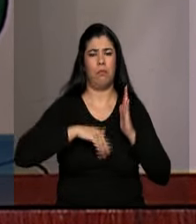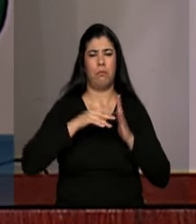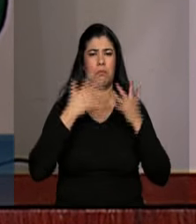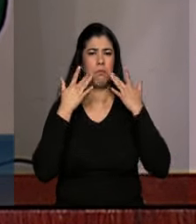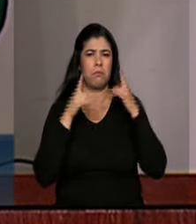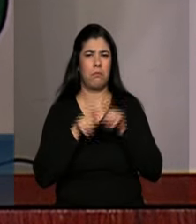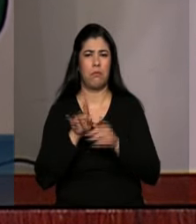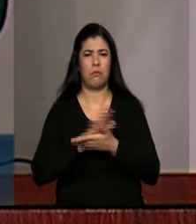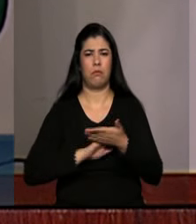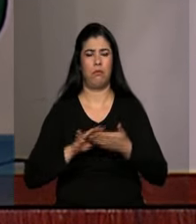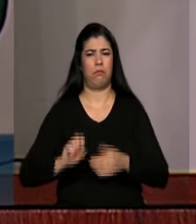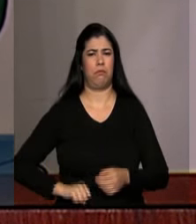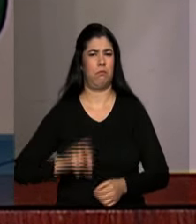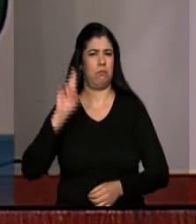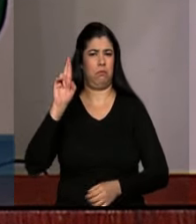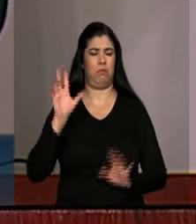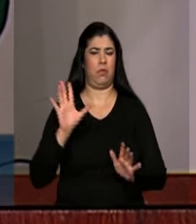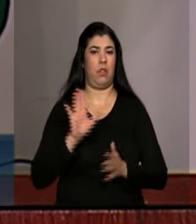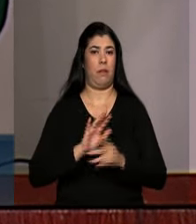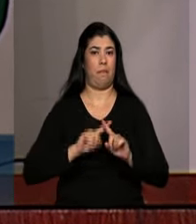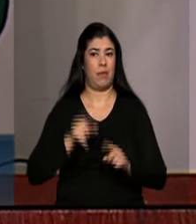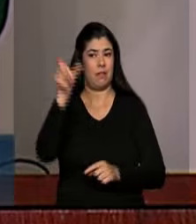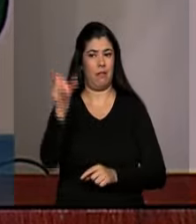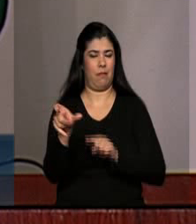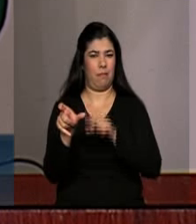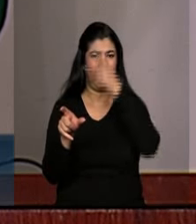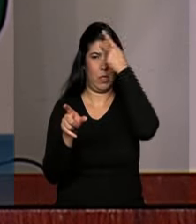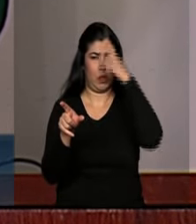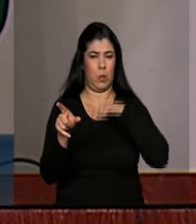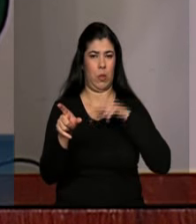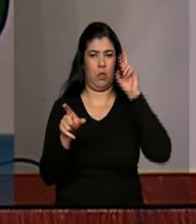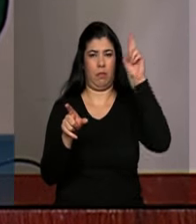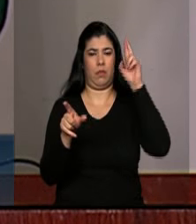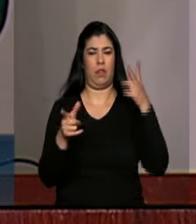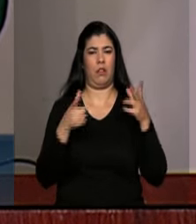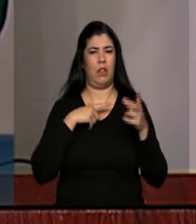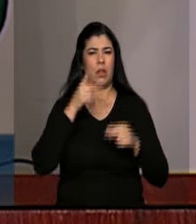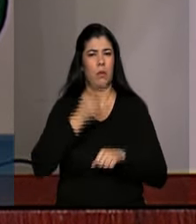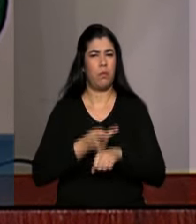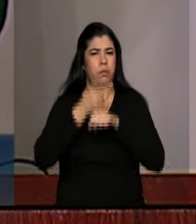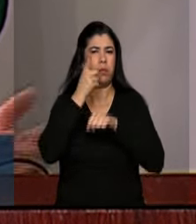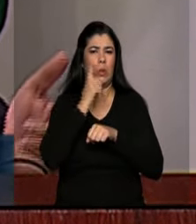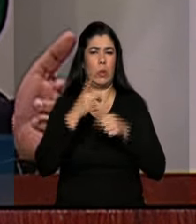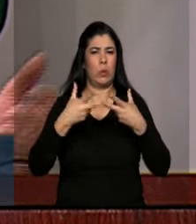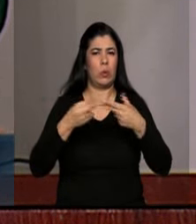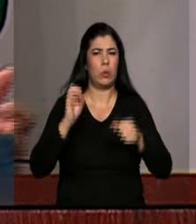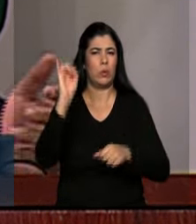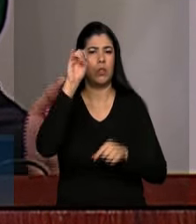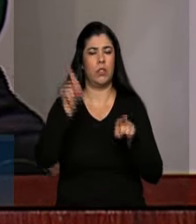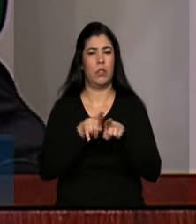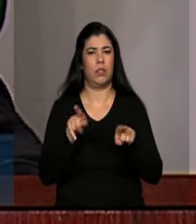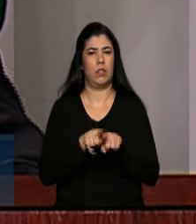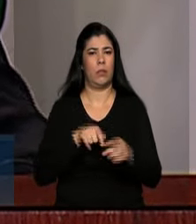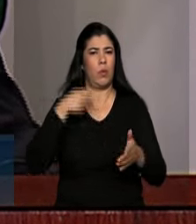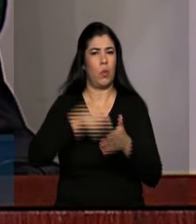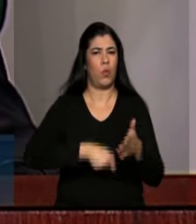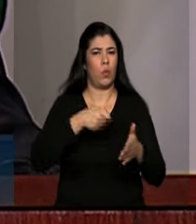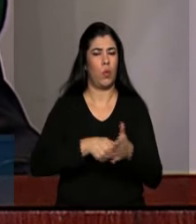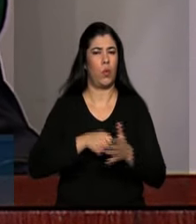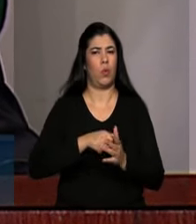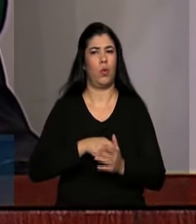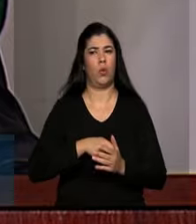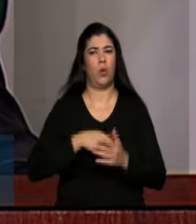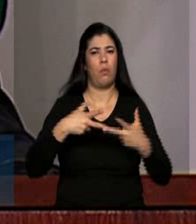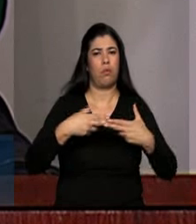grande personalidade do cenário político nacional. Não foi um campeão de causas nobres, muito menos um ativista internacionalmente